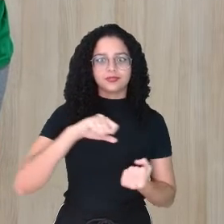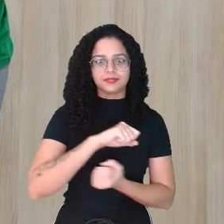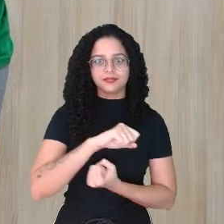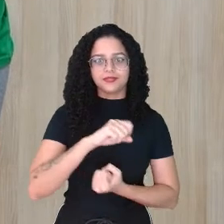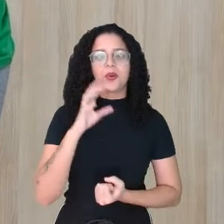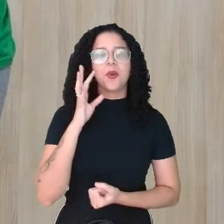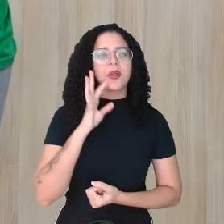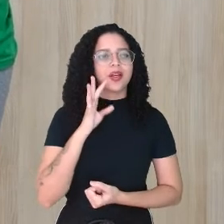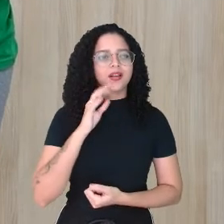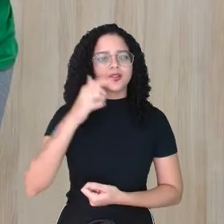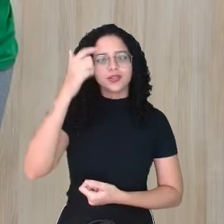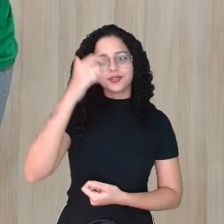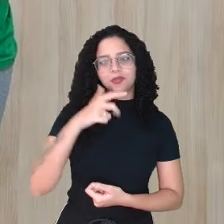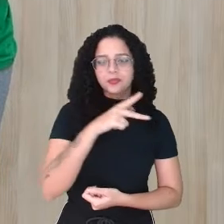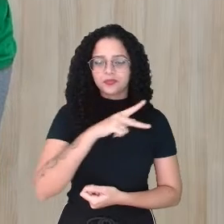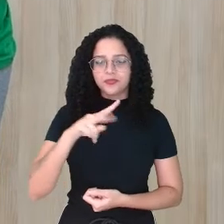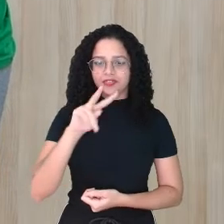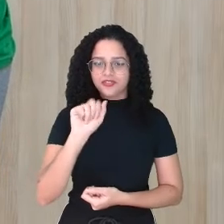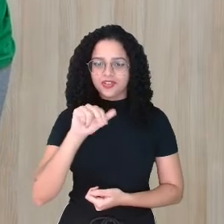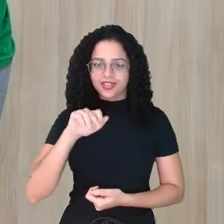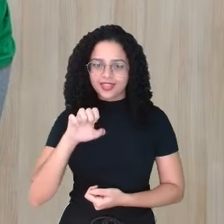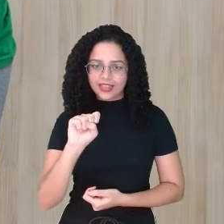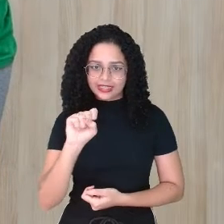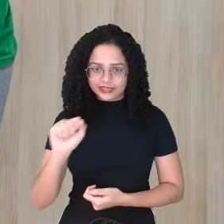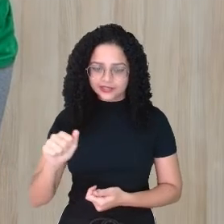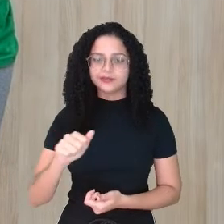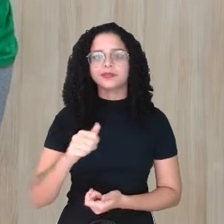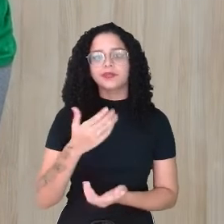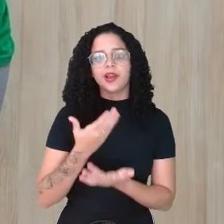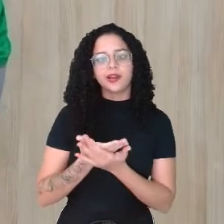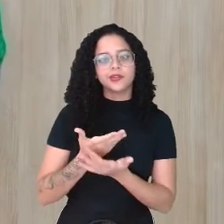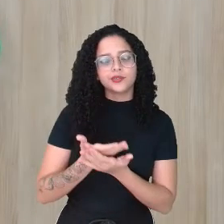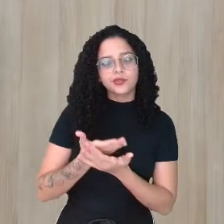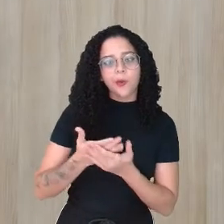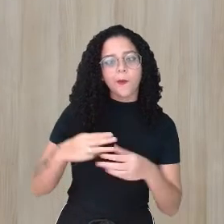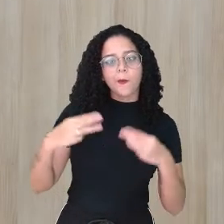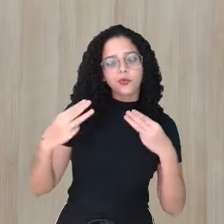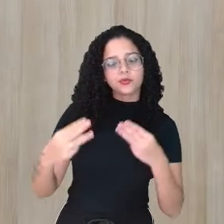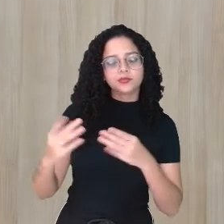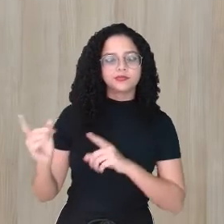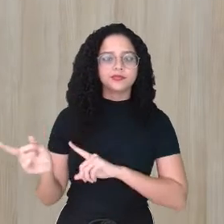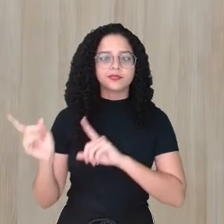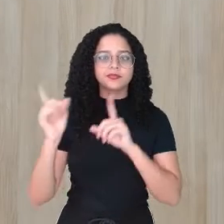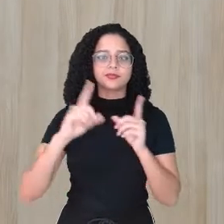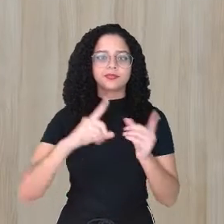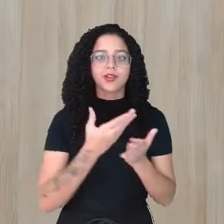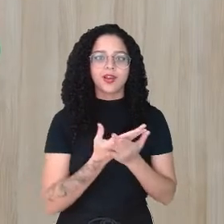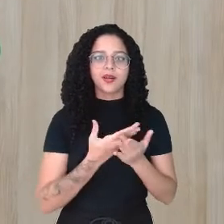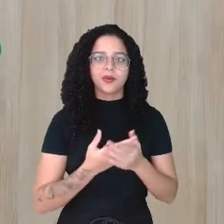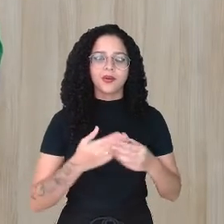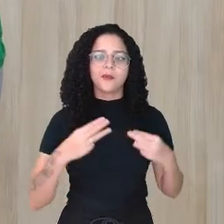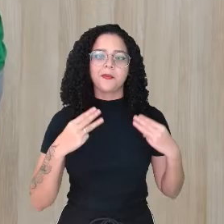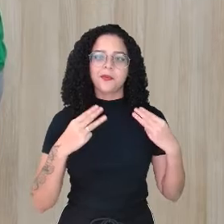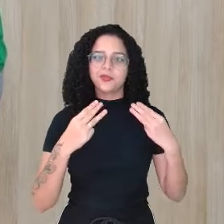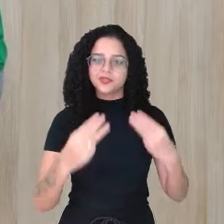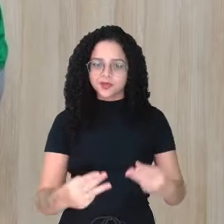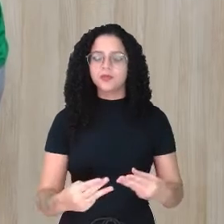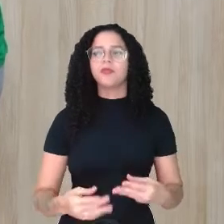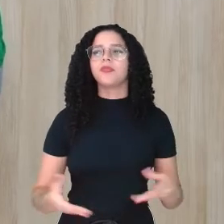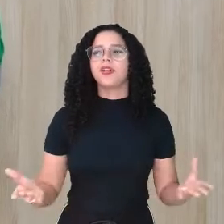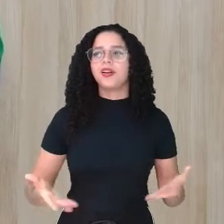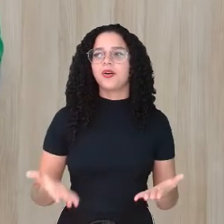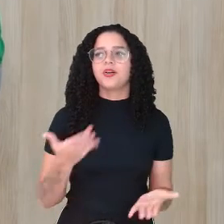legal! Eu sou professora Vanessa, da Escola Municipal para Aulas Digitais e vamos lá, né, nessa